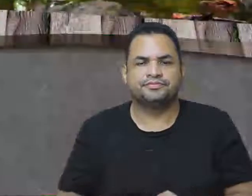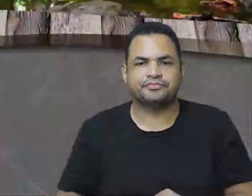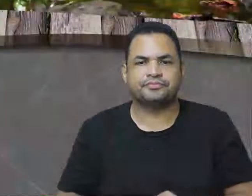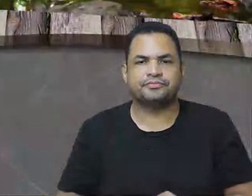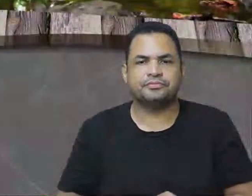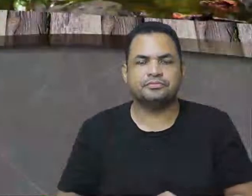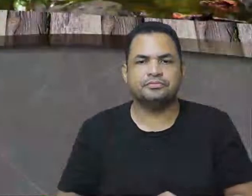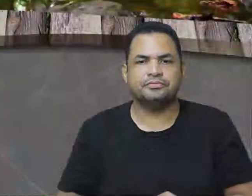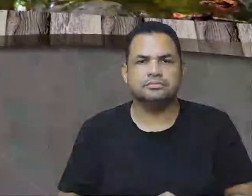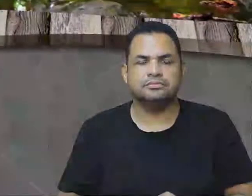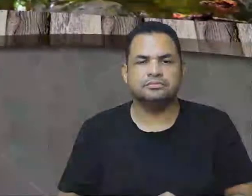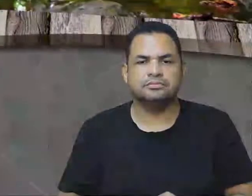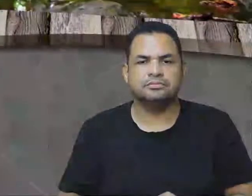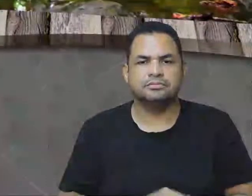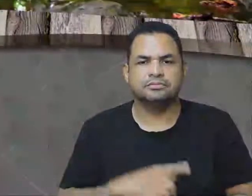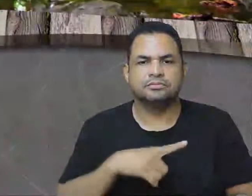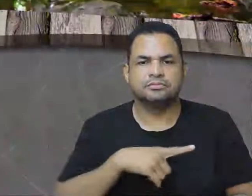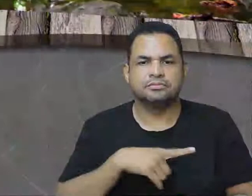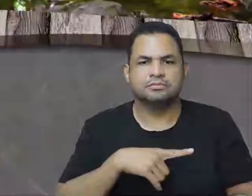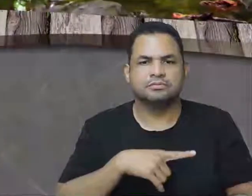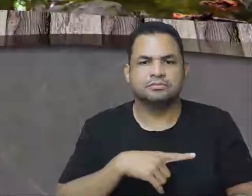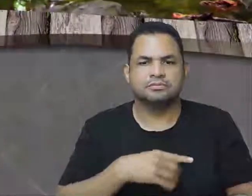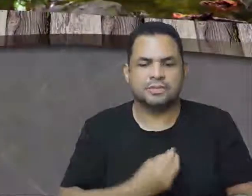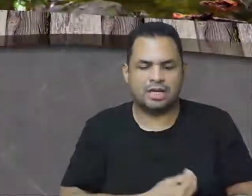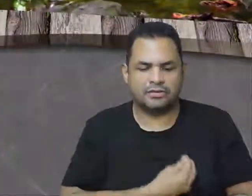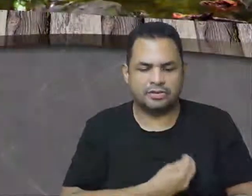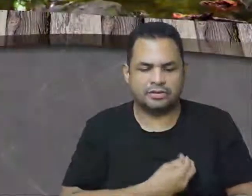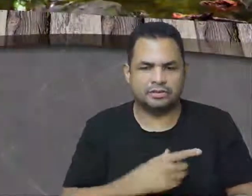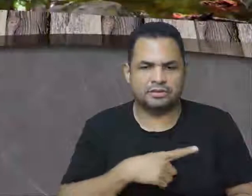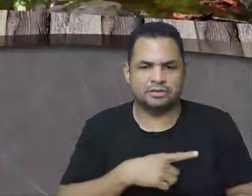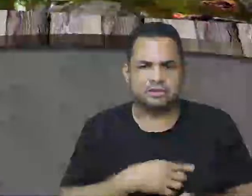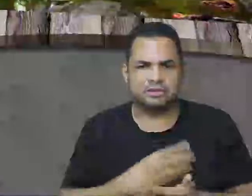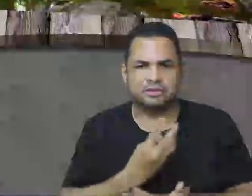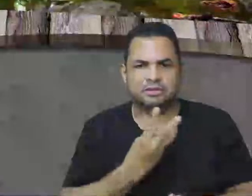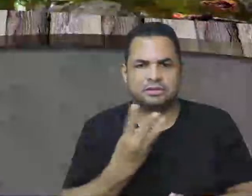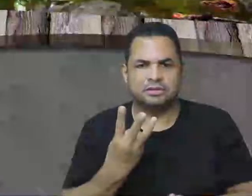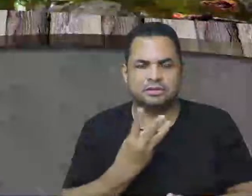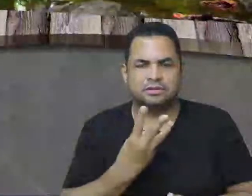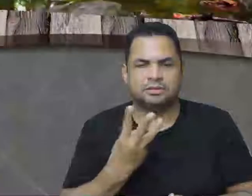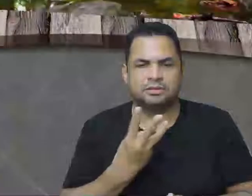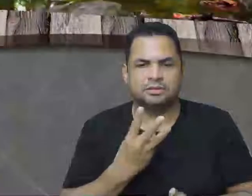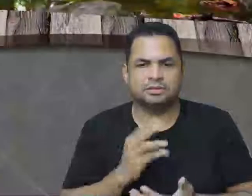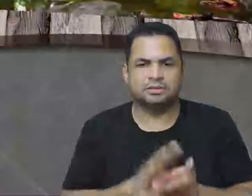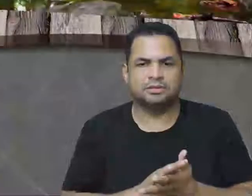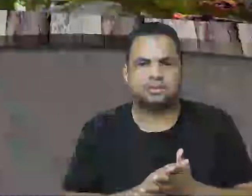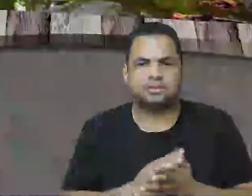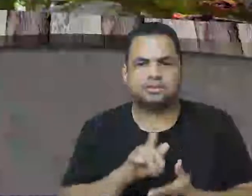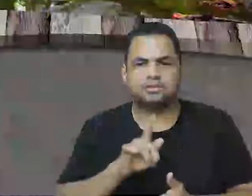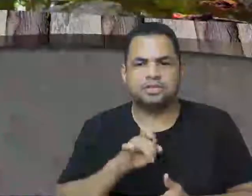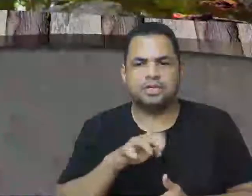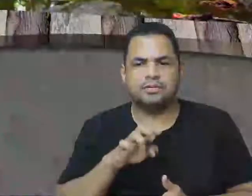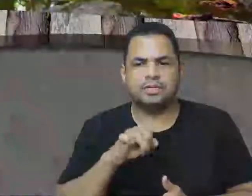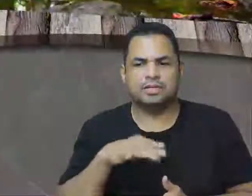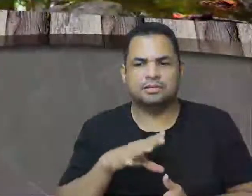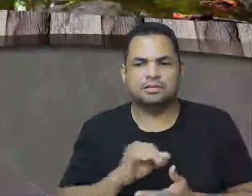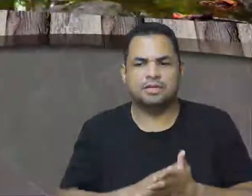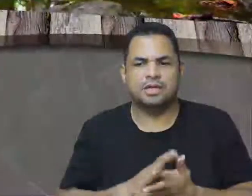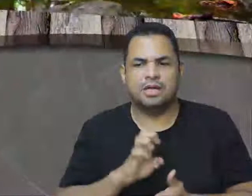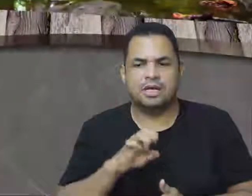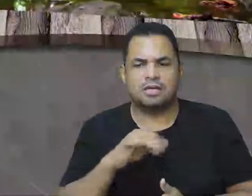seres que que são formados aí por 3 folhetos germinativos: